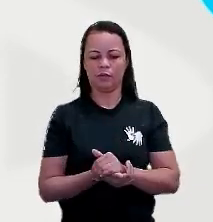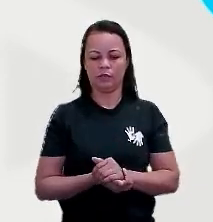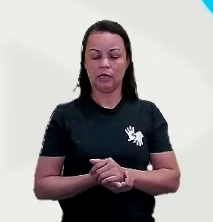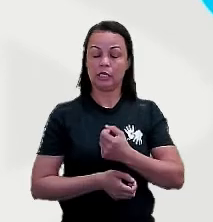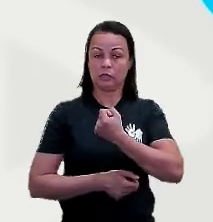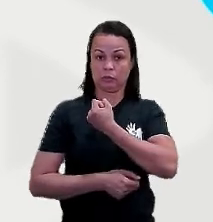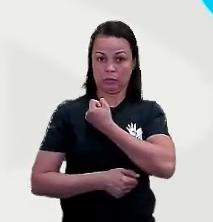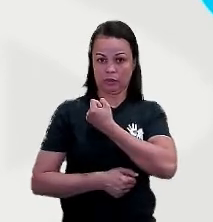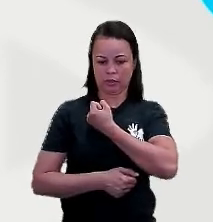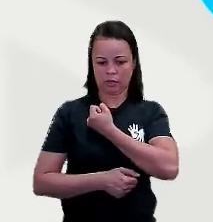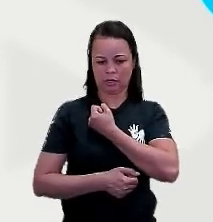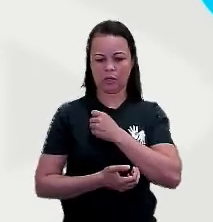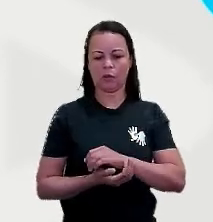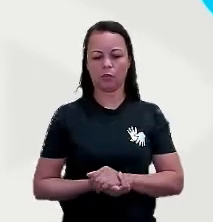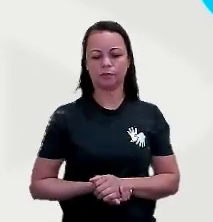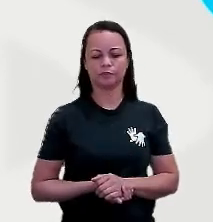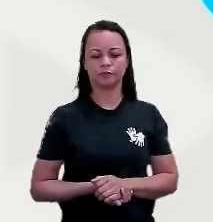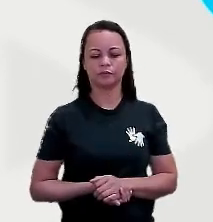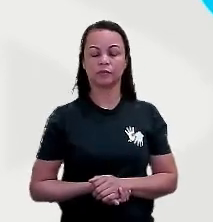numeral